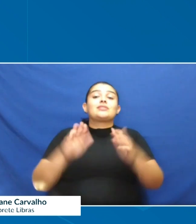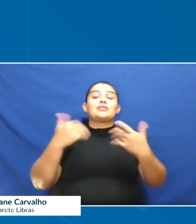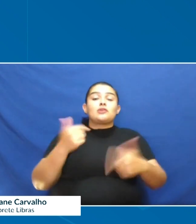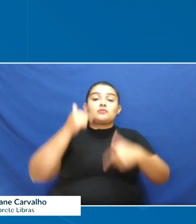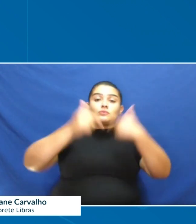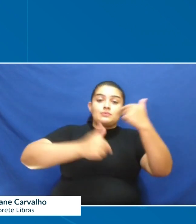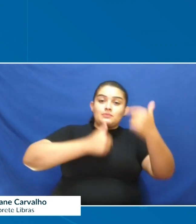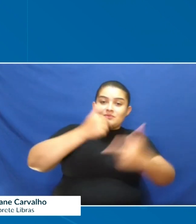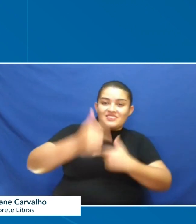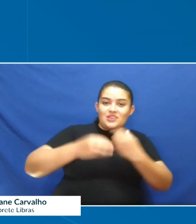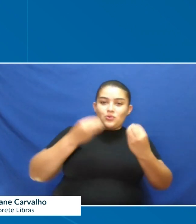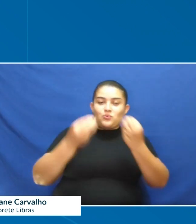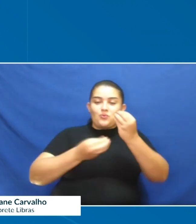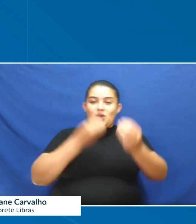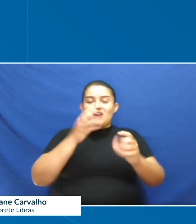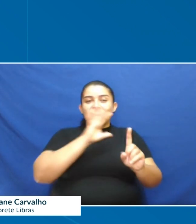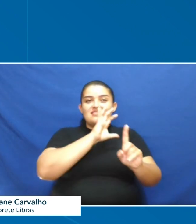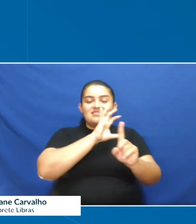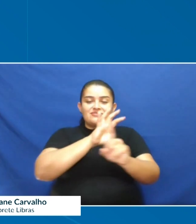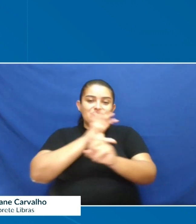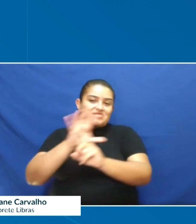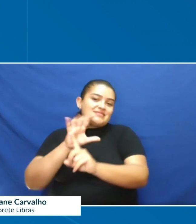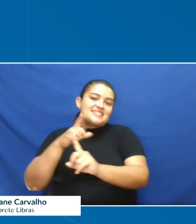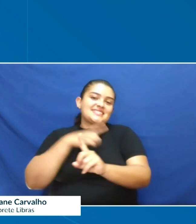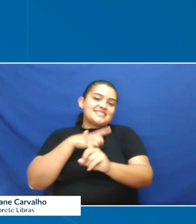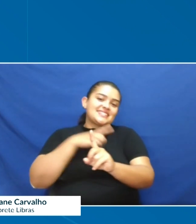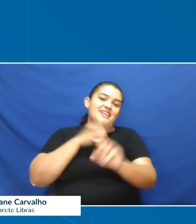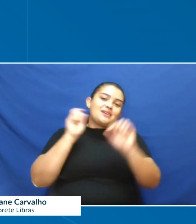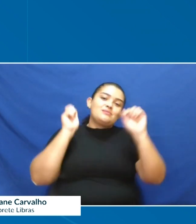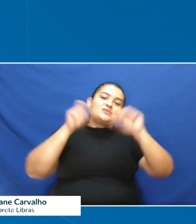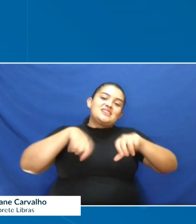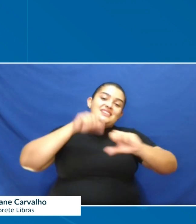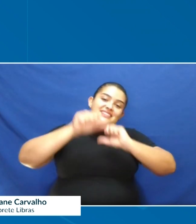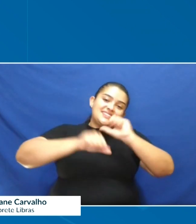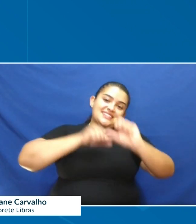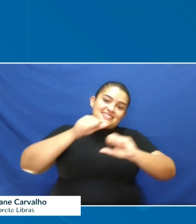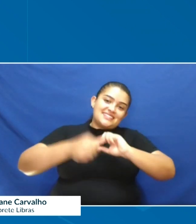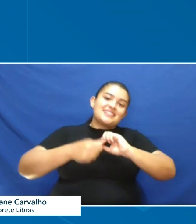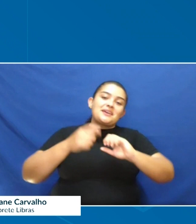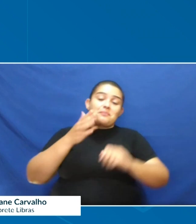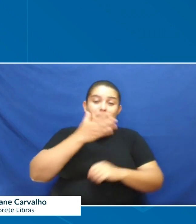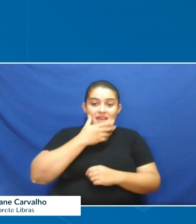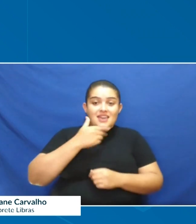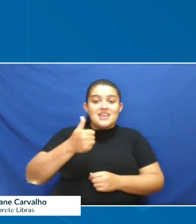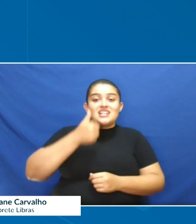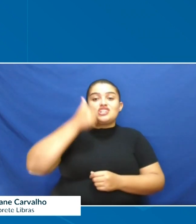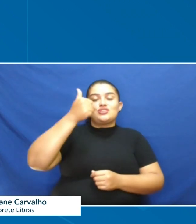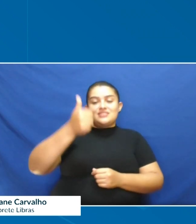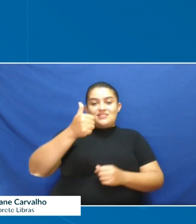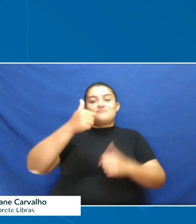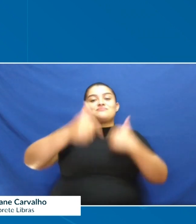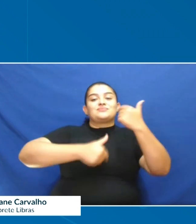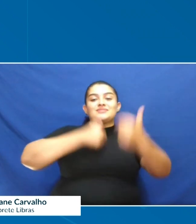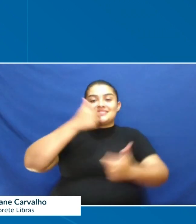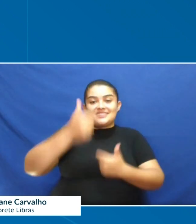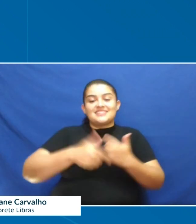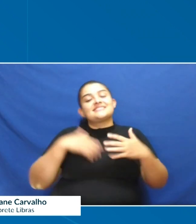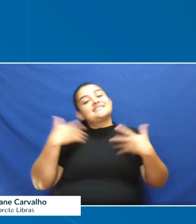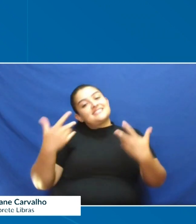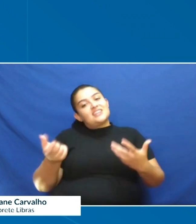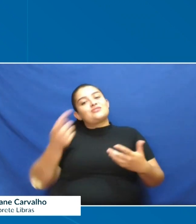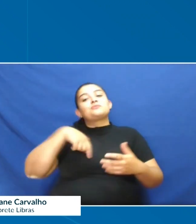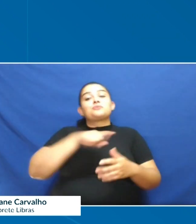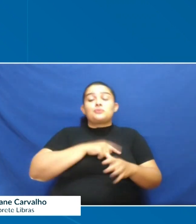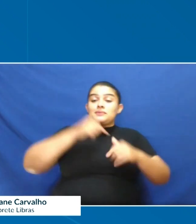quais indicadores de desempenho estão mostrando que vale a pena melhorar essa automação. Então, isso a universidade está